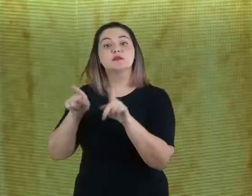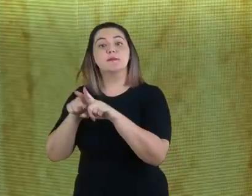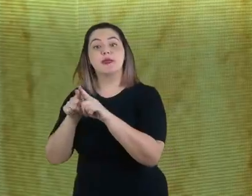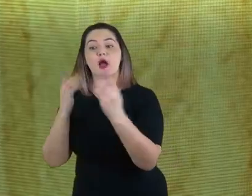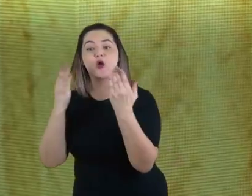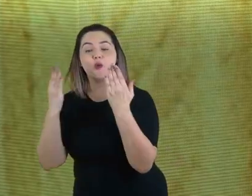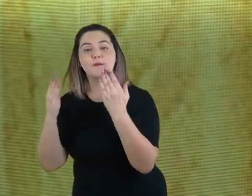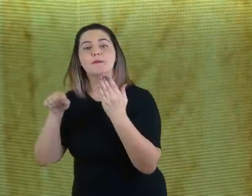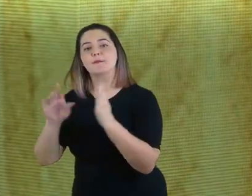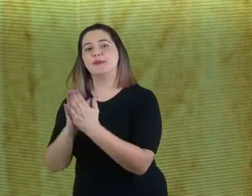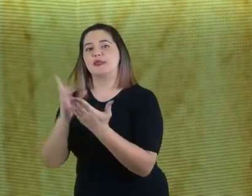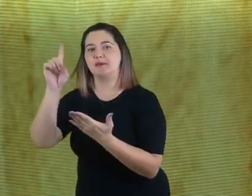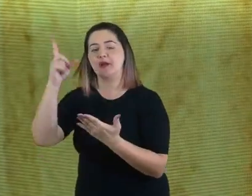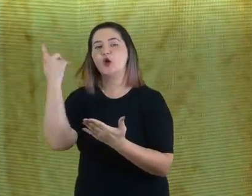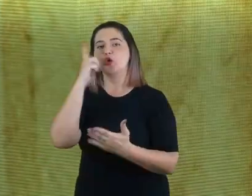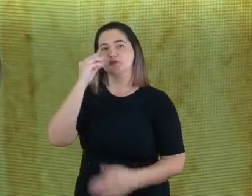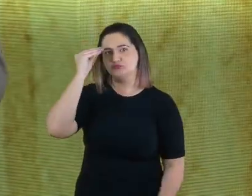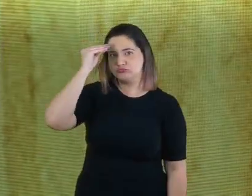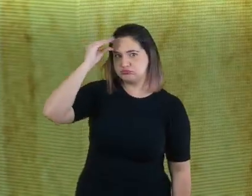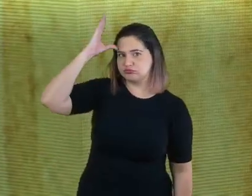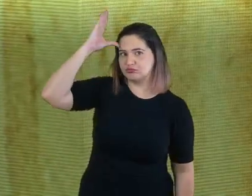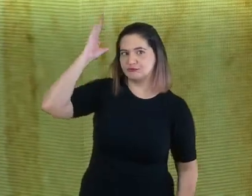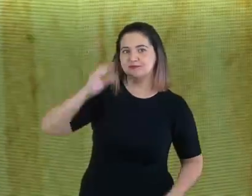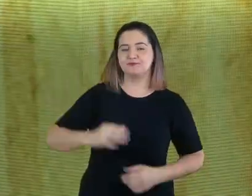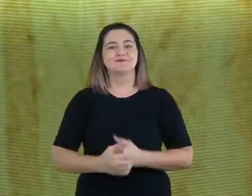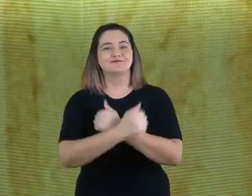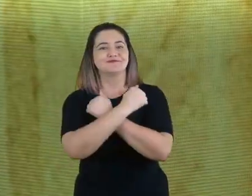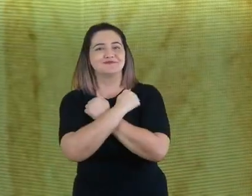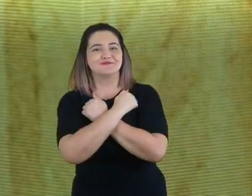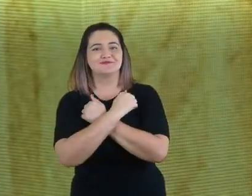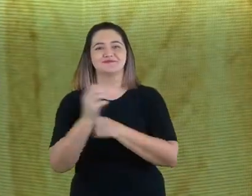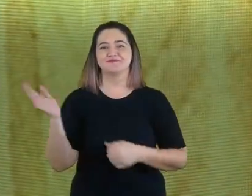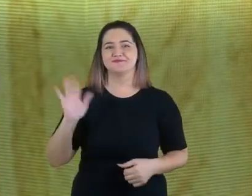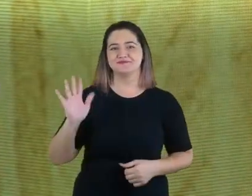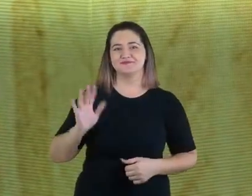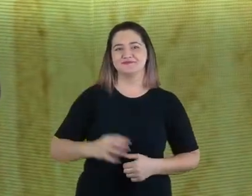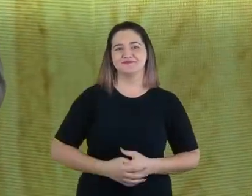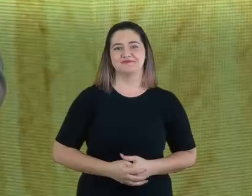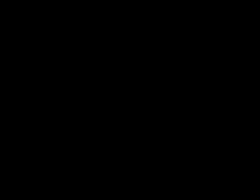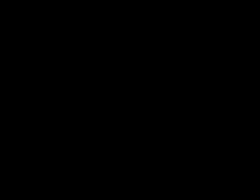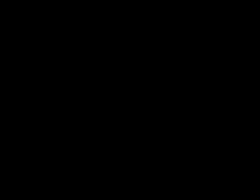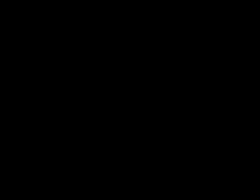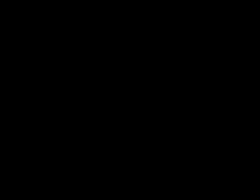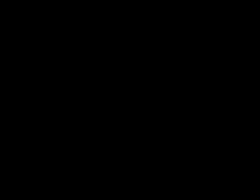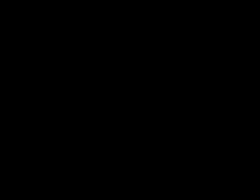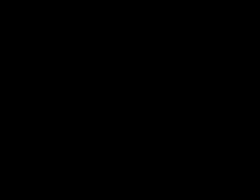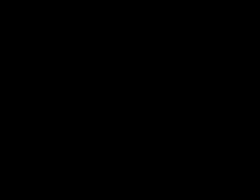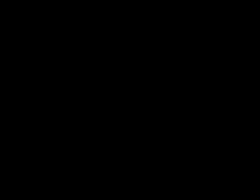e ser enriquecido pelas informações da Palavra de Deus. Um grande abraço e até lá!